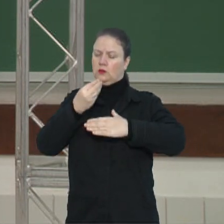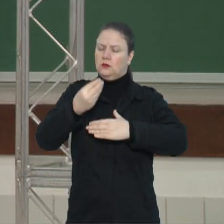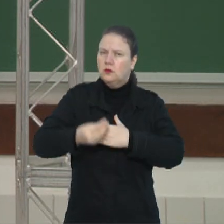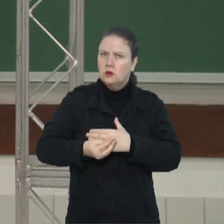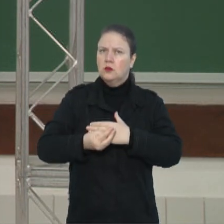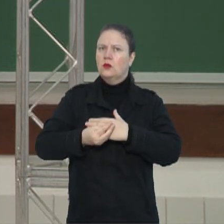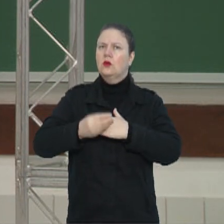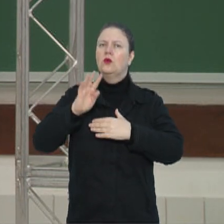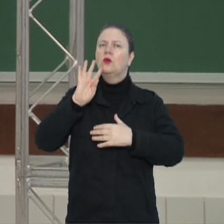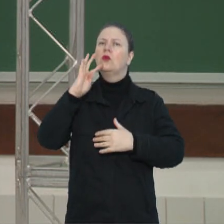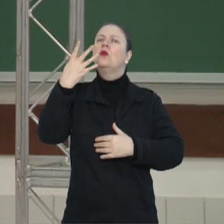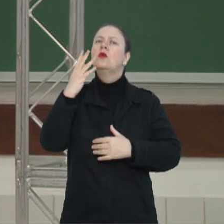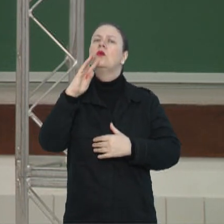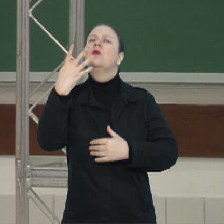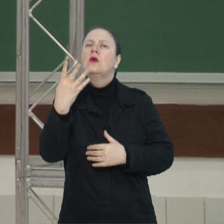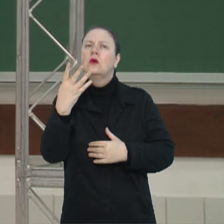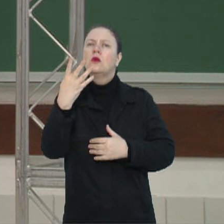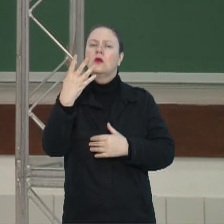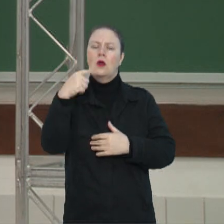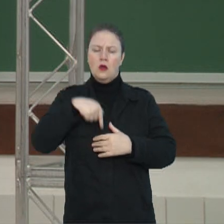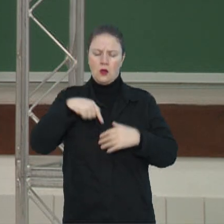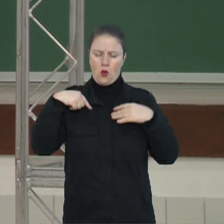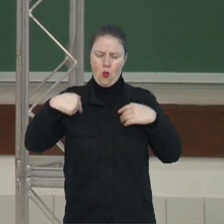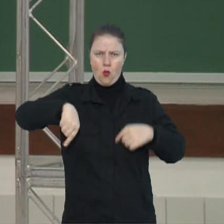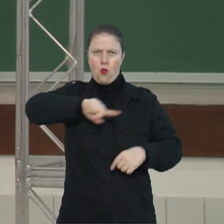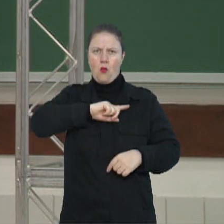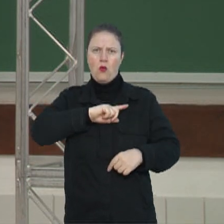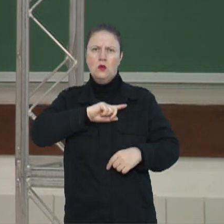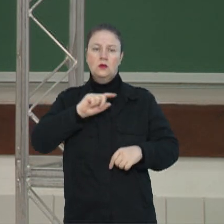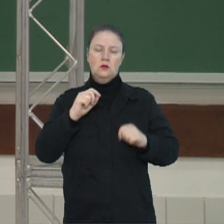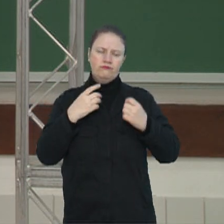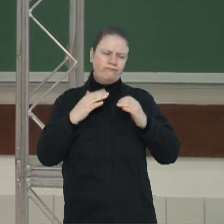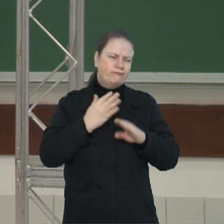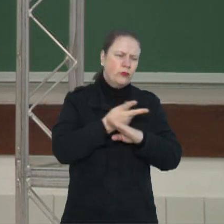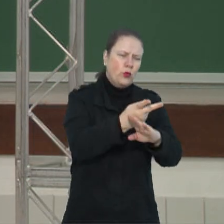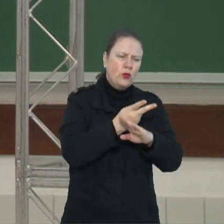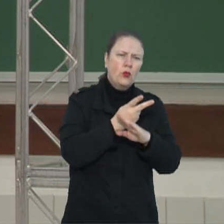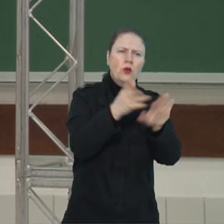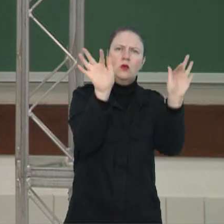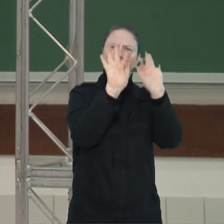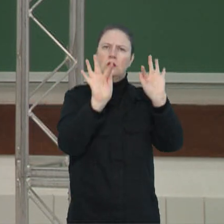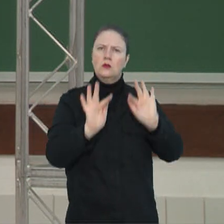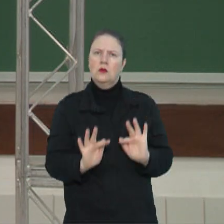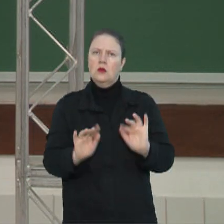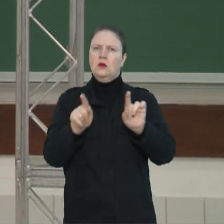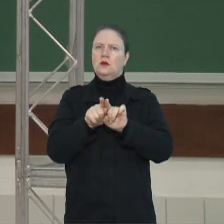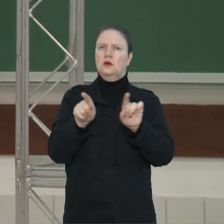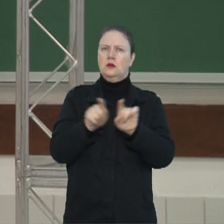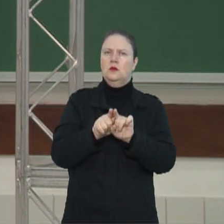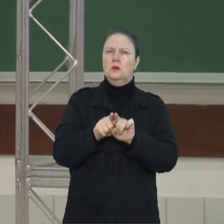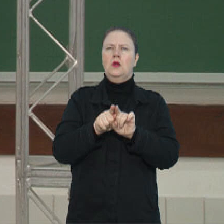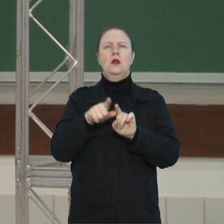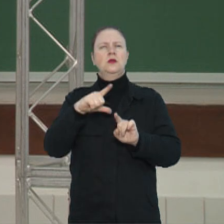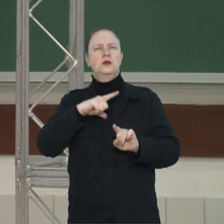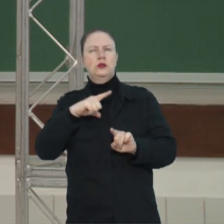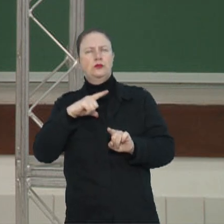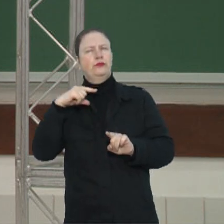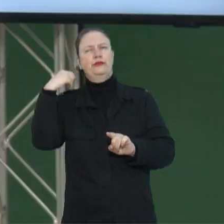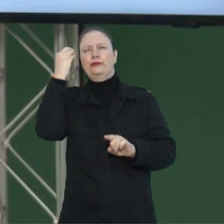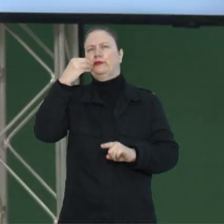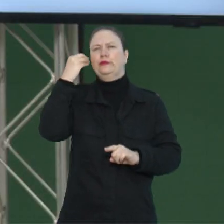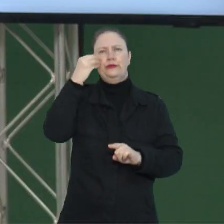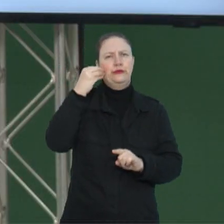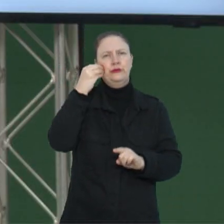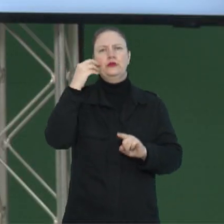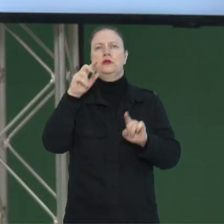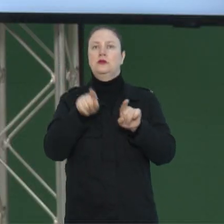hábitos aqui, né? O alcance da felicidade, né? A ataraxia que nós falamos, né? No epicurismo, no estoicismo, enfim. Agora,